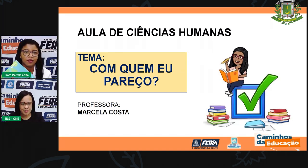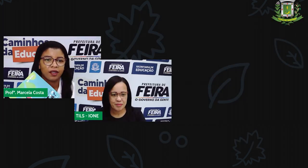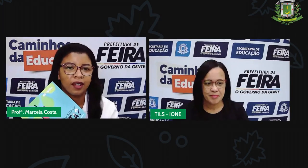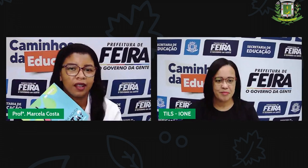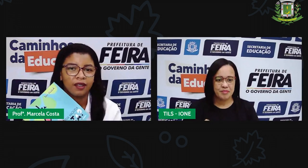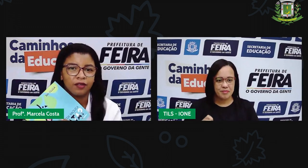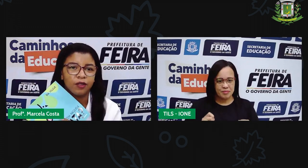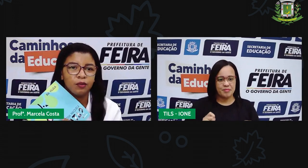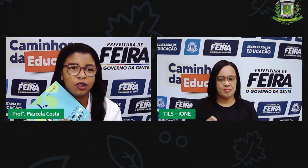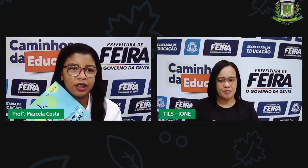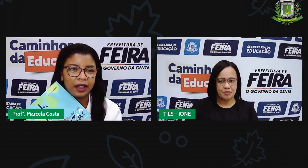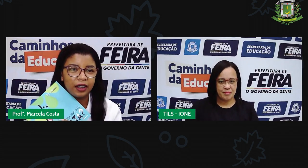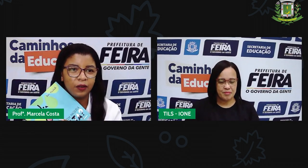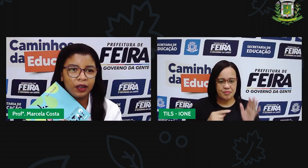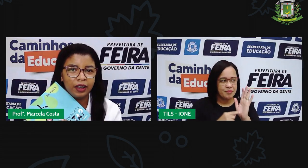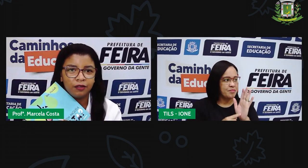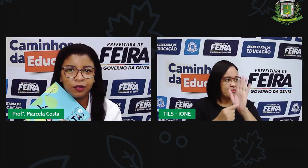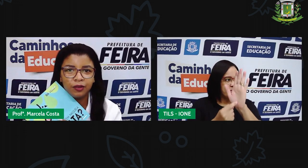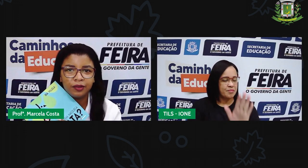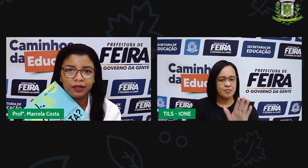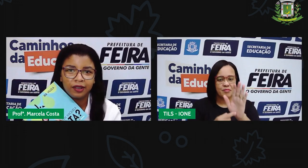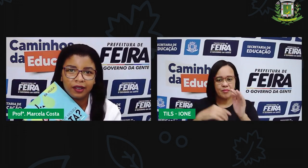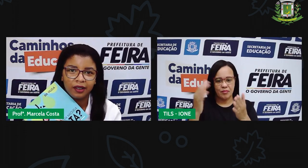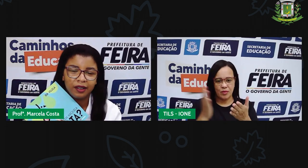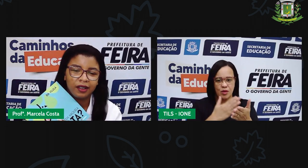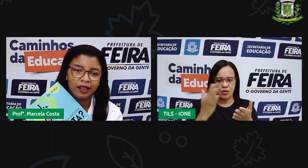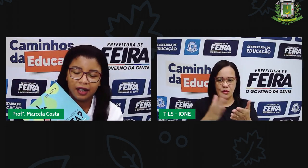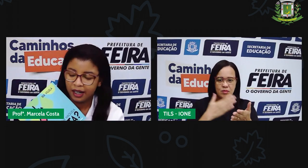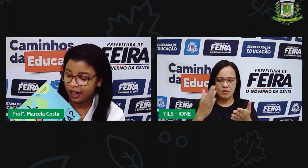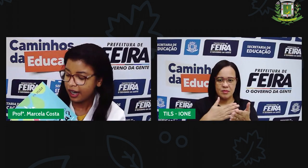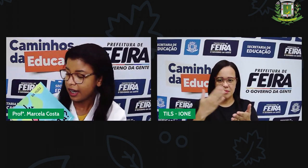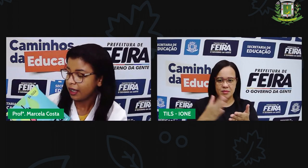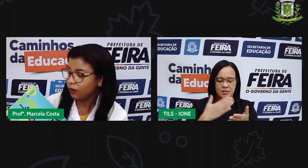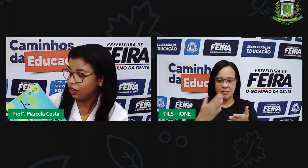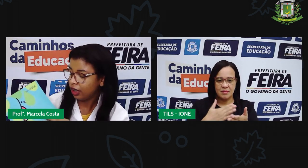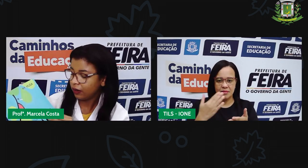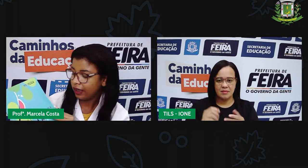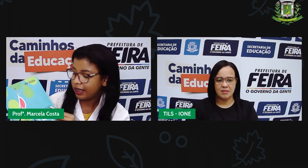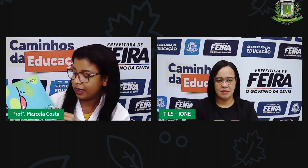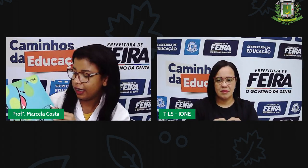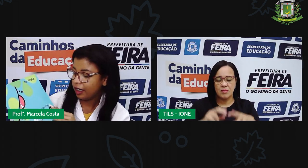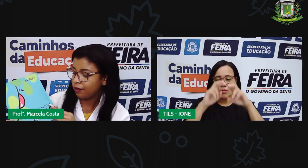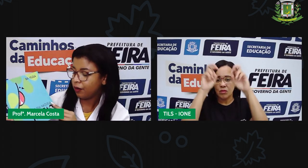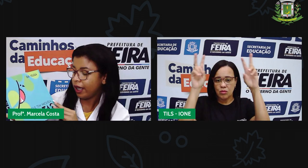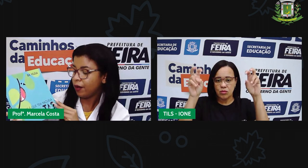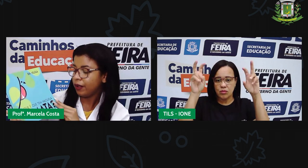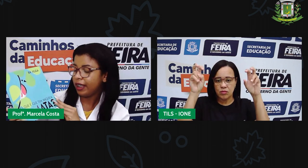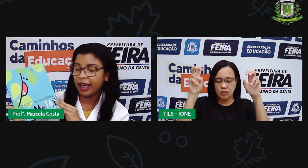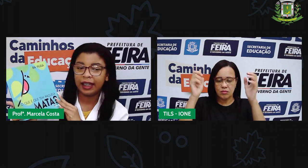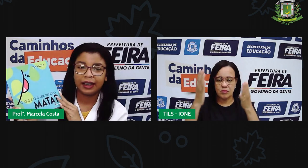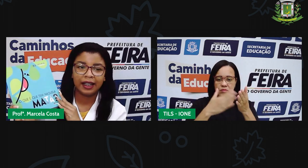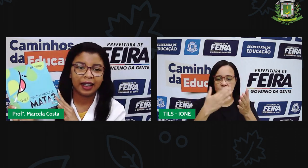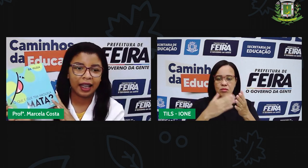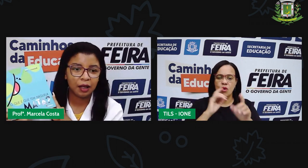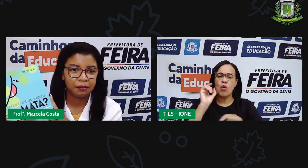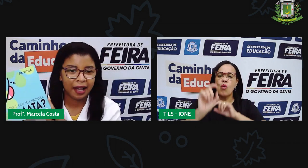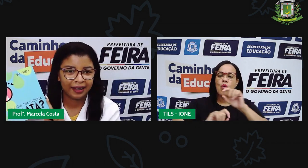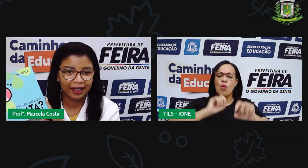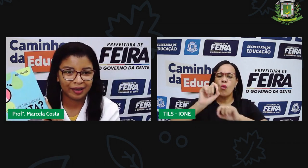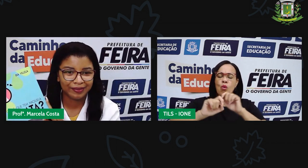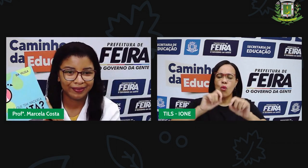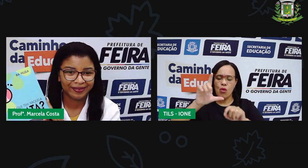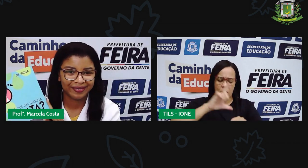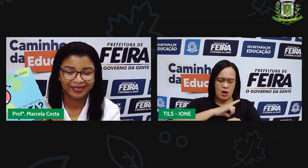Então, vou mostrar aqui o livro. O título desse livro é O que é que tem naquela